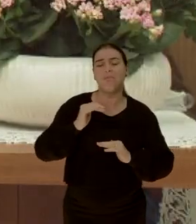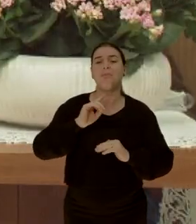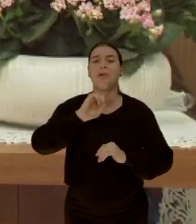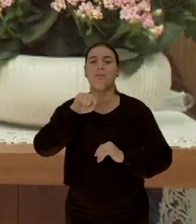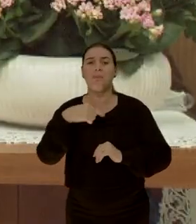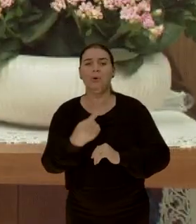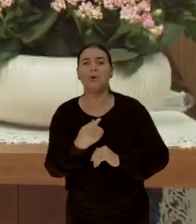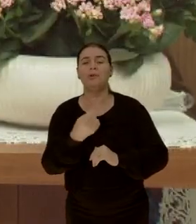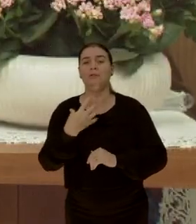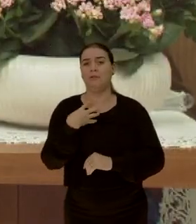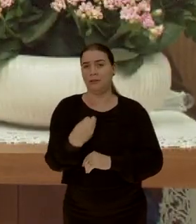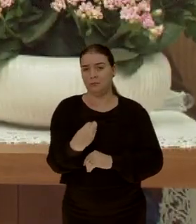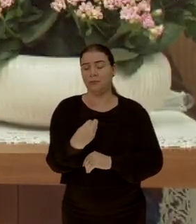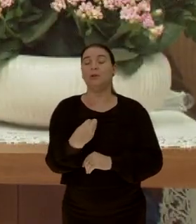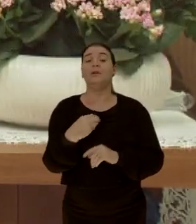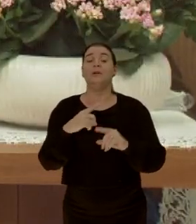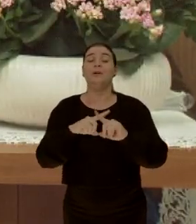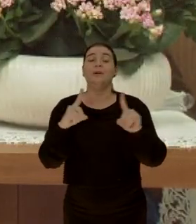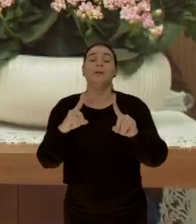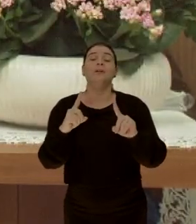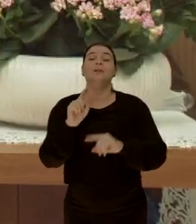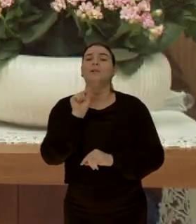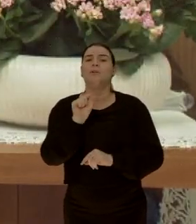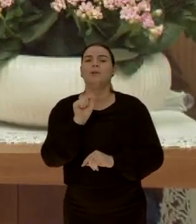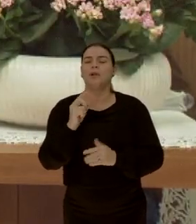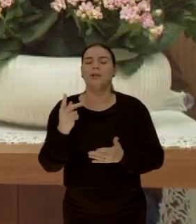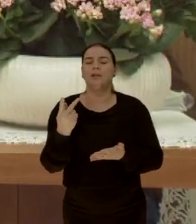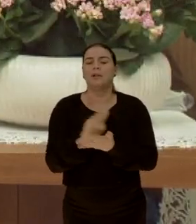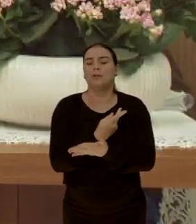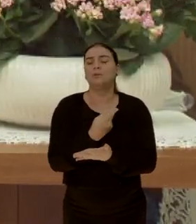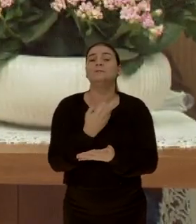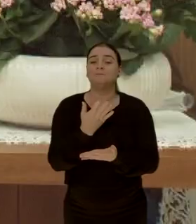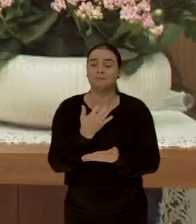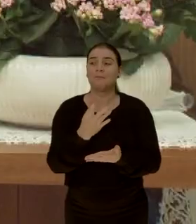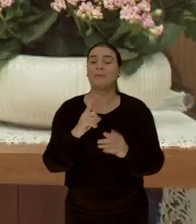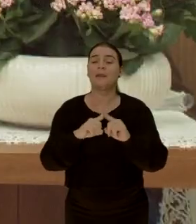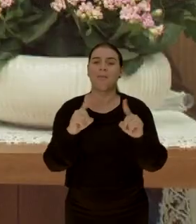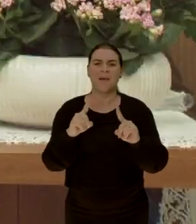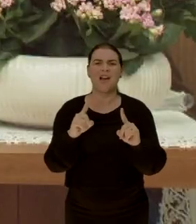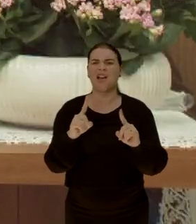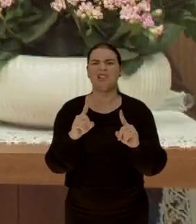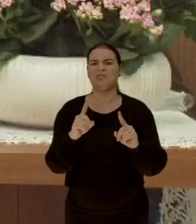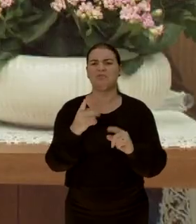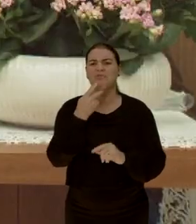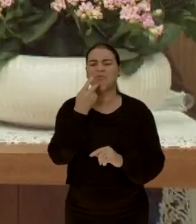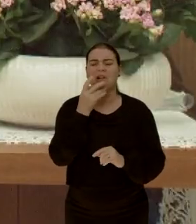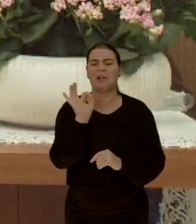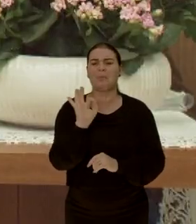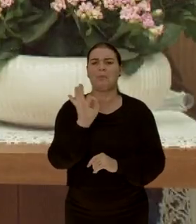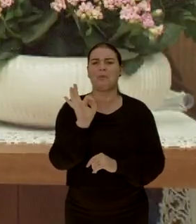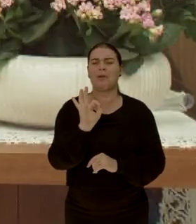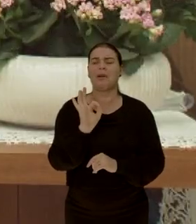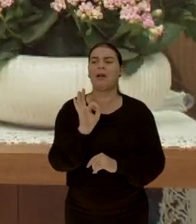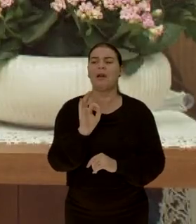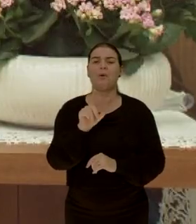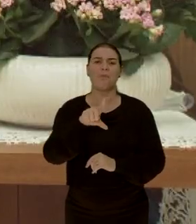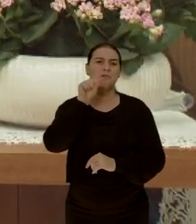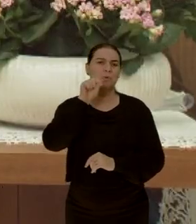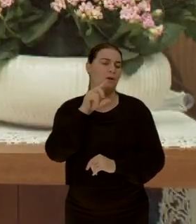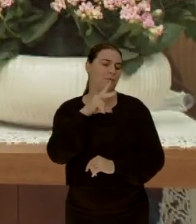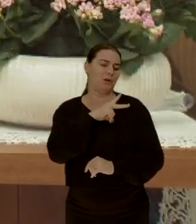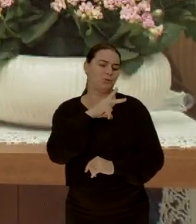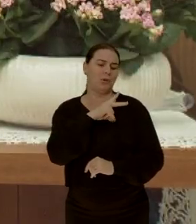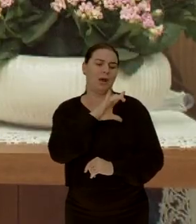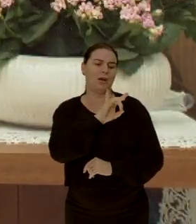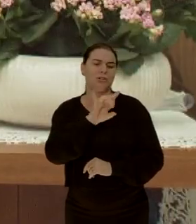gente está vendo e que está reconhecendo. Não temos nenhuma palavra sobre isso, isso é uma escolha pessoal, e